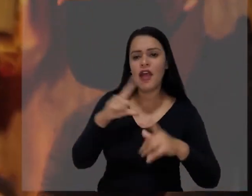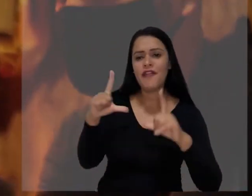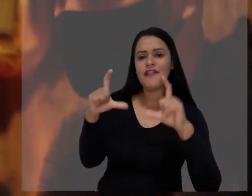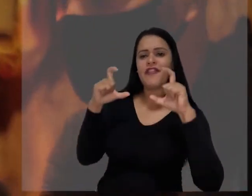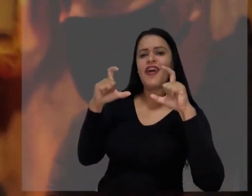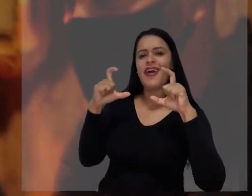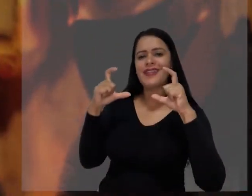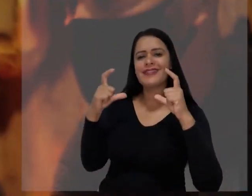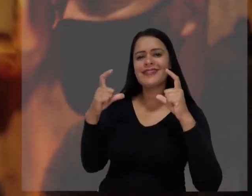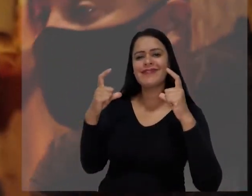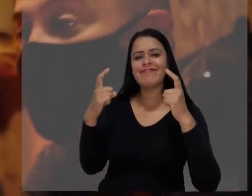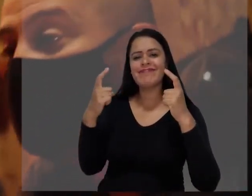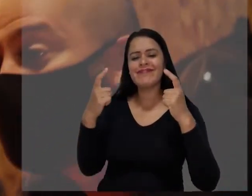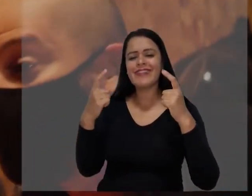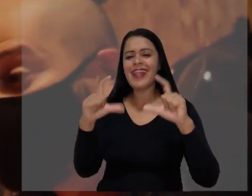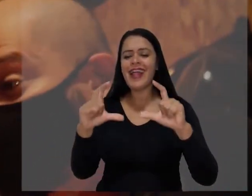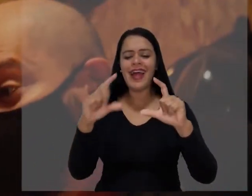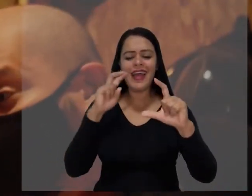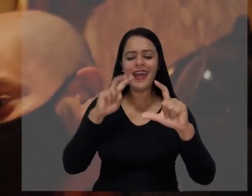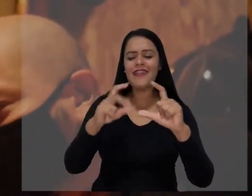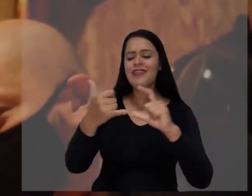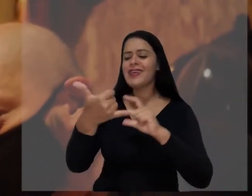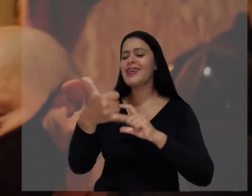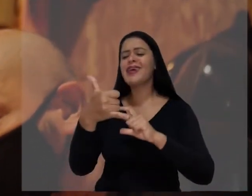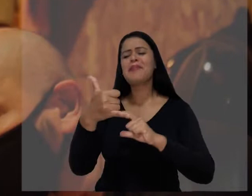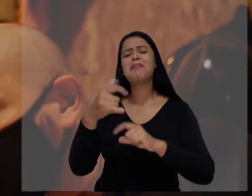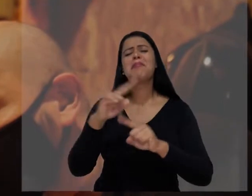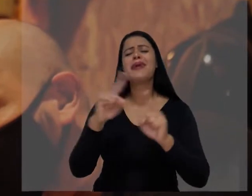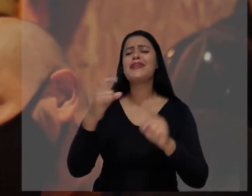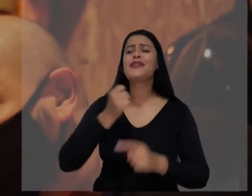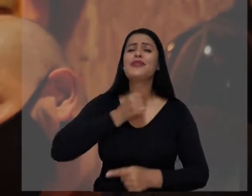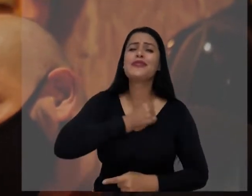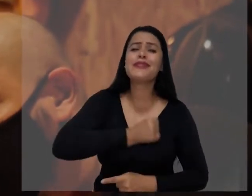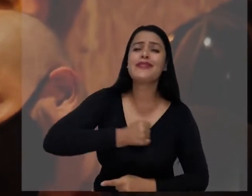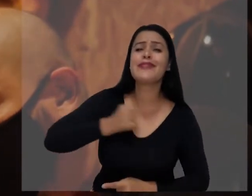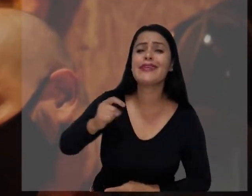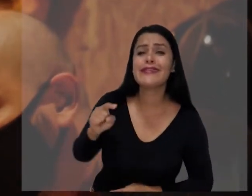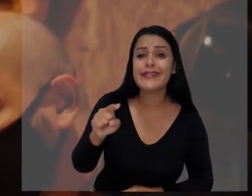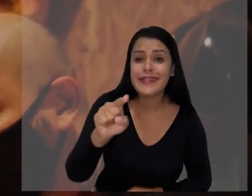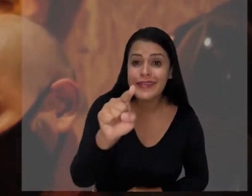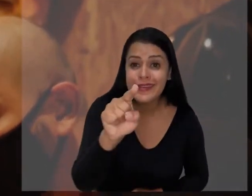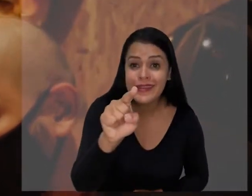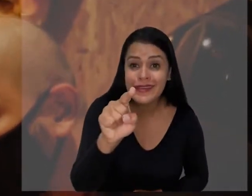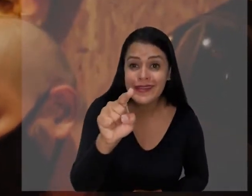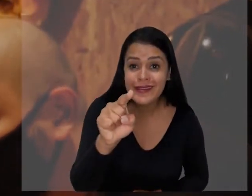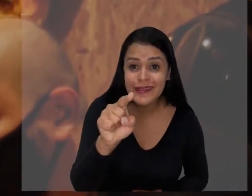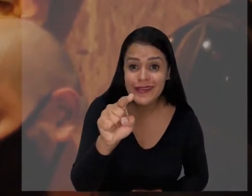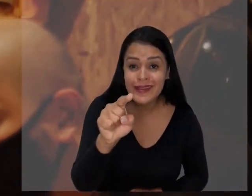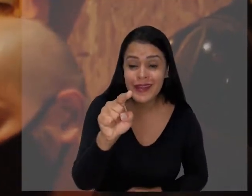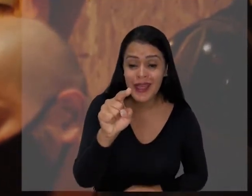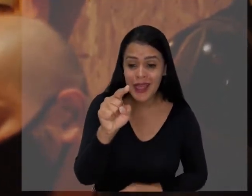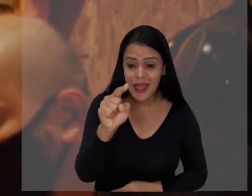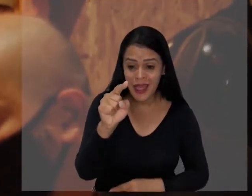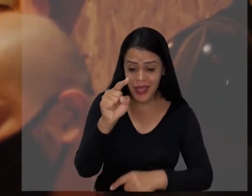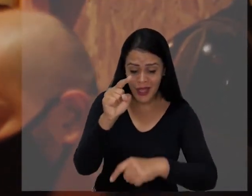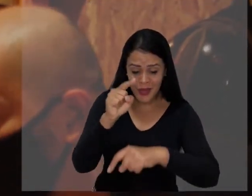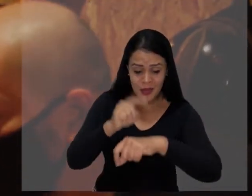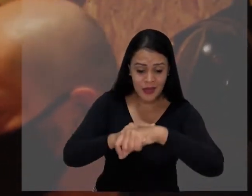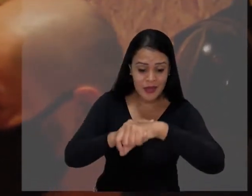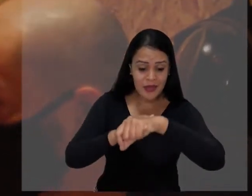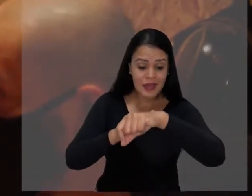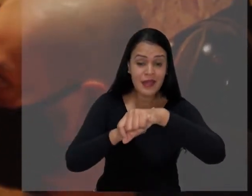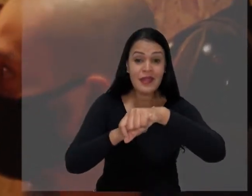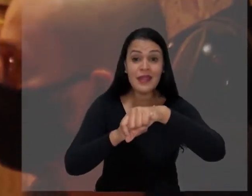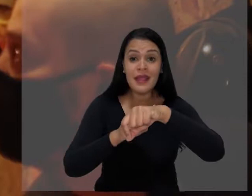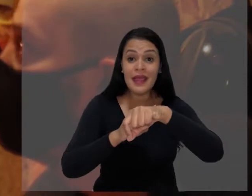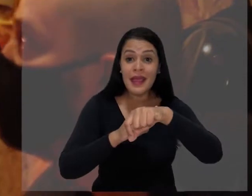na tua timeline não mata a saudade que eu sinto de você. Qual o tempo para o